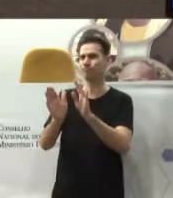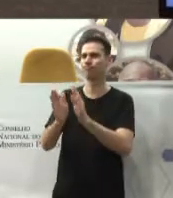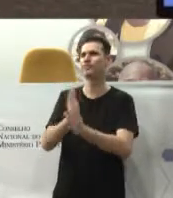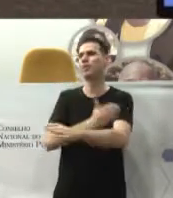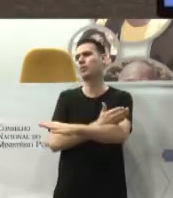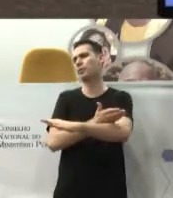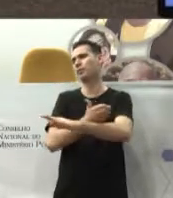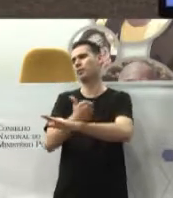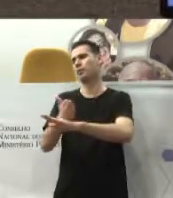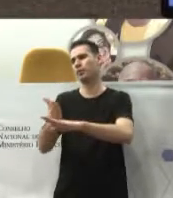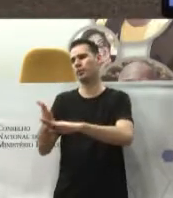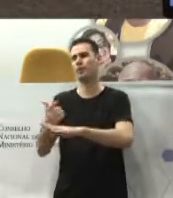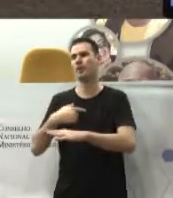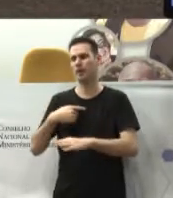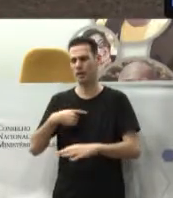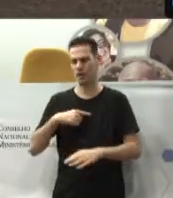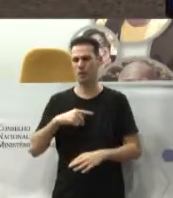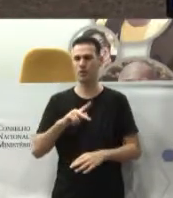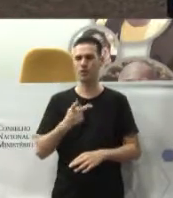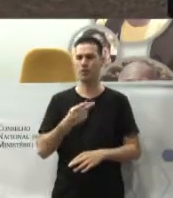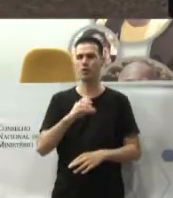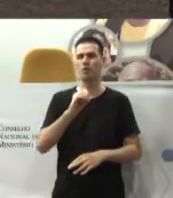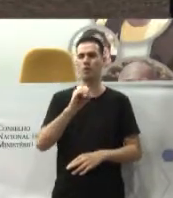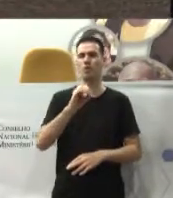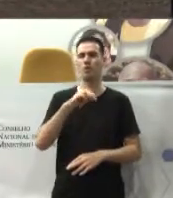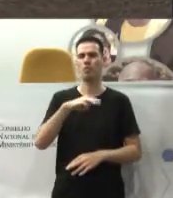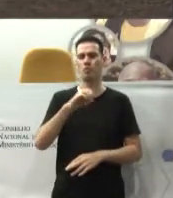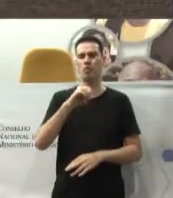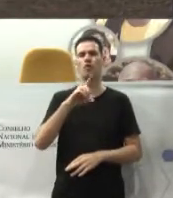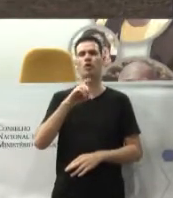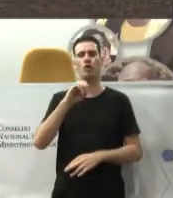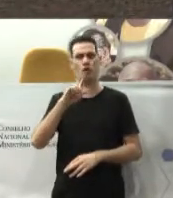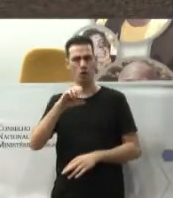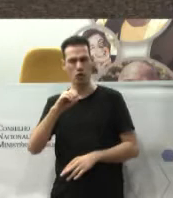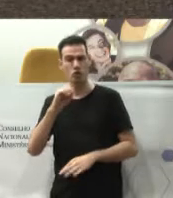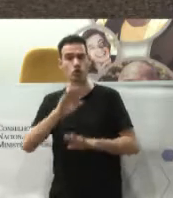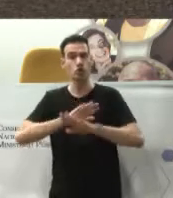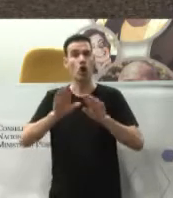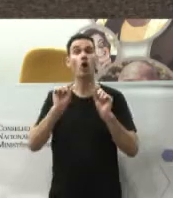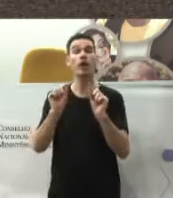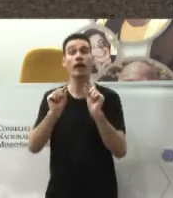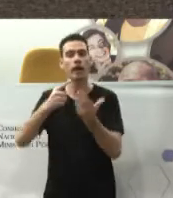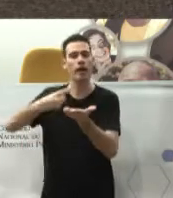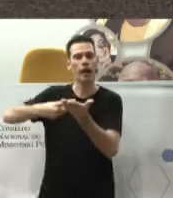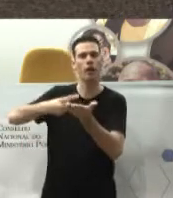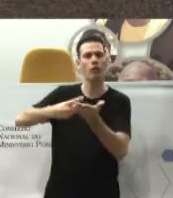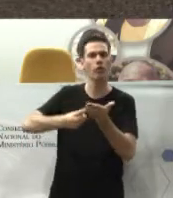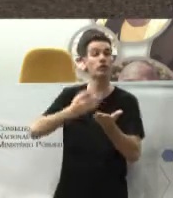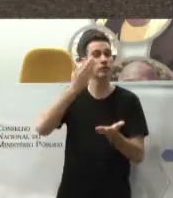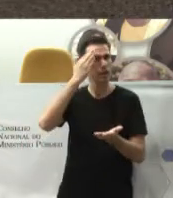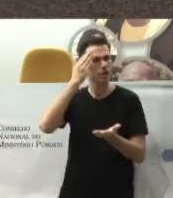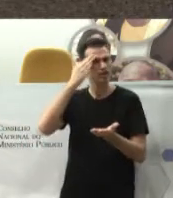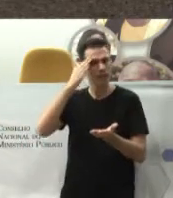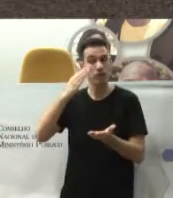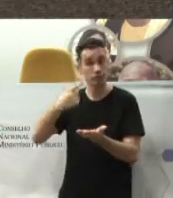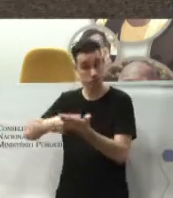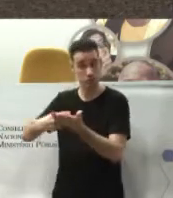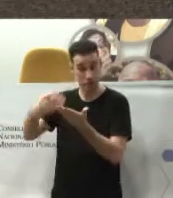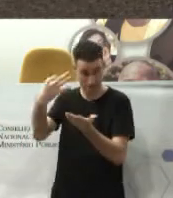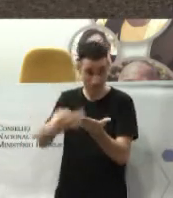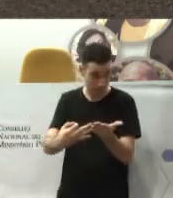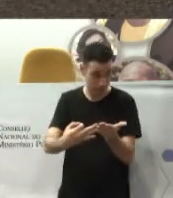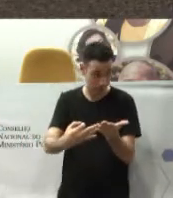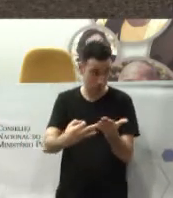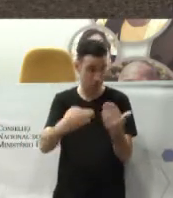Eu homologo apenas acordos que eu tenho certeza que vão ser cumpridos. Inclusive prazos e questiono, eu já conheço um pouco